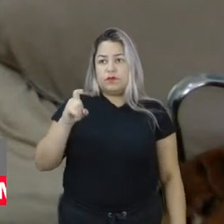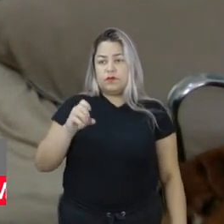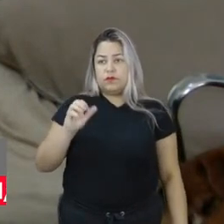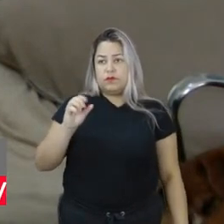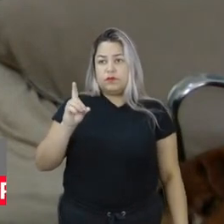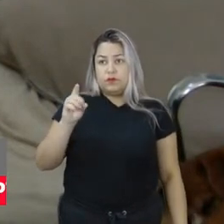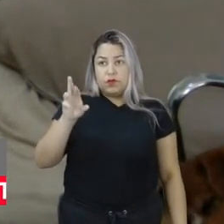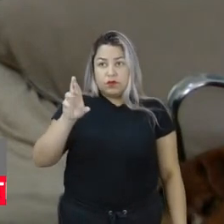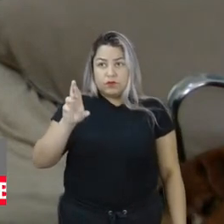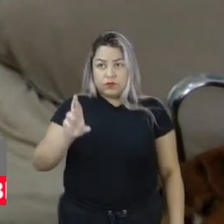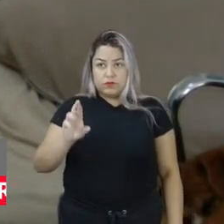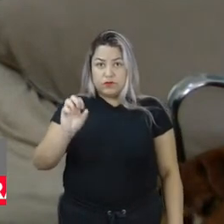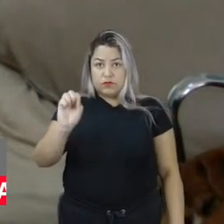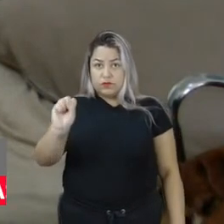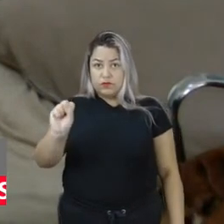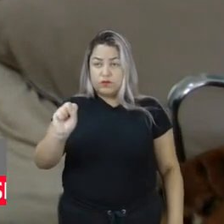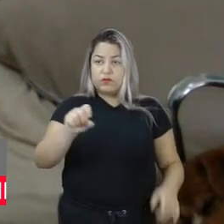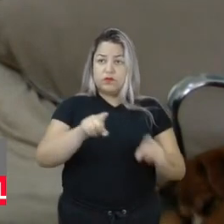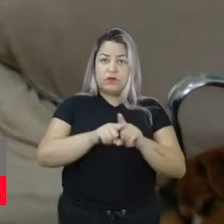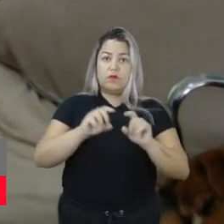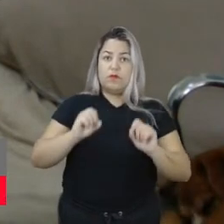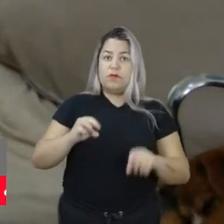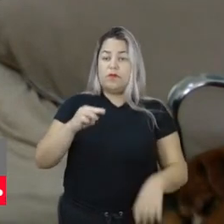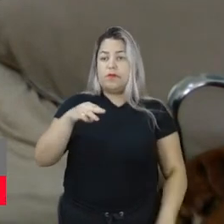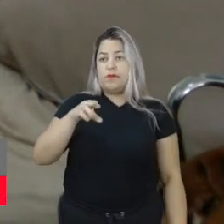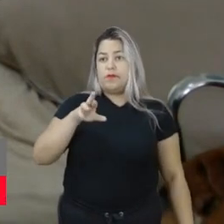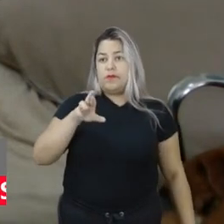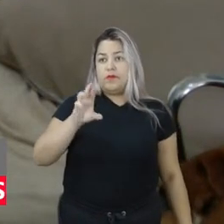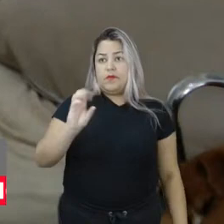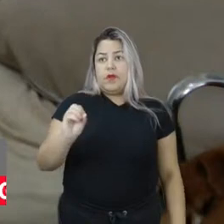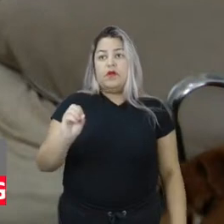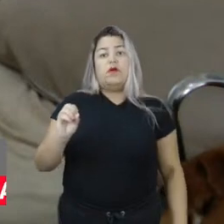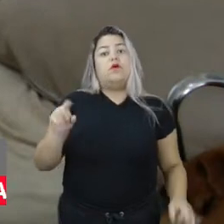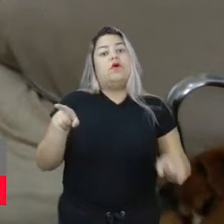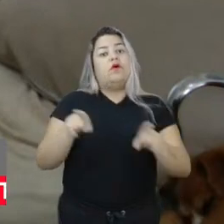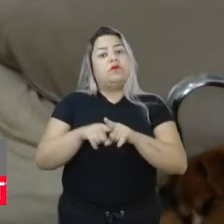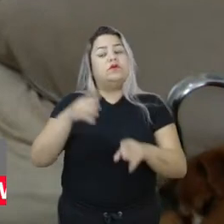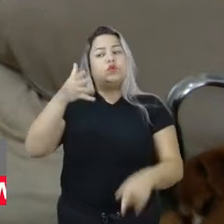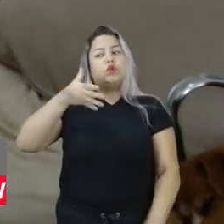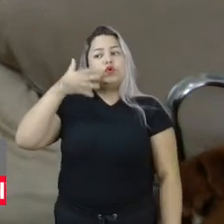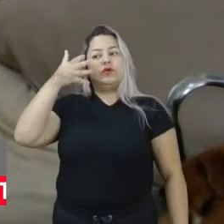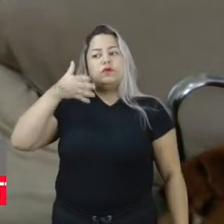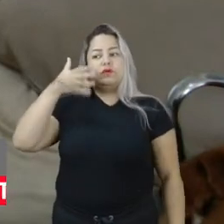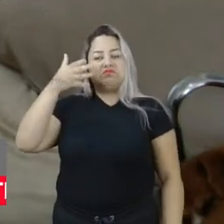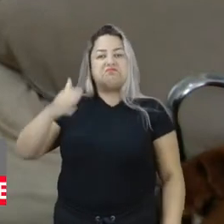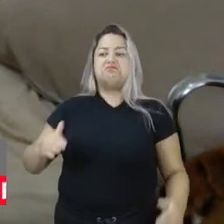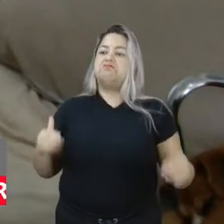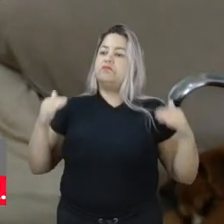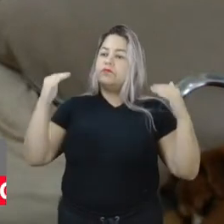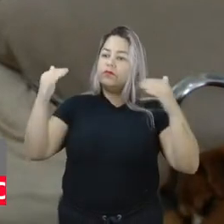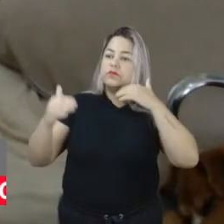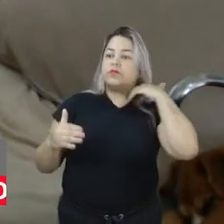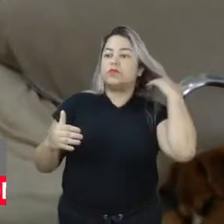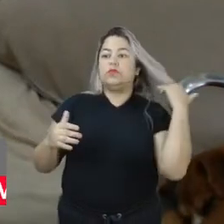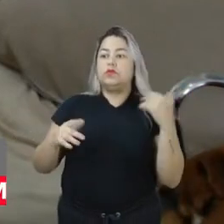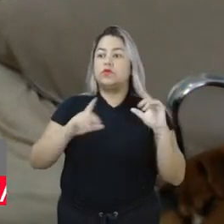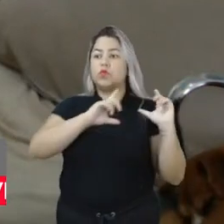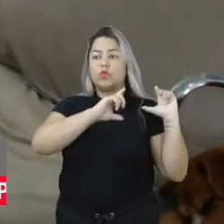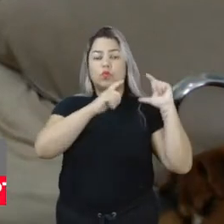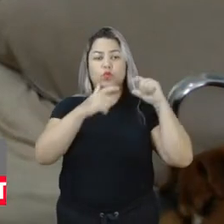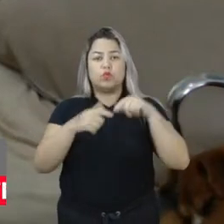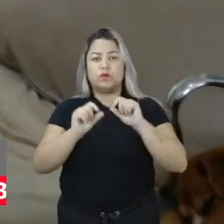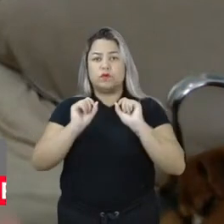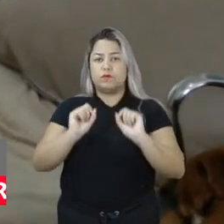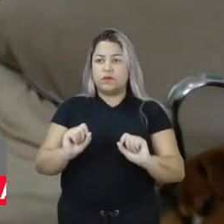países do G20. Ontem o ministro Mauro Vieira fez um discurso bem à altura da nossa tradição diplomática